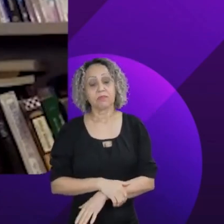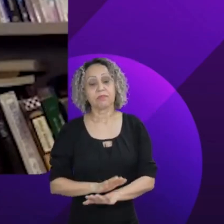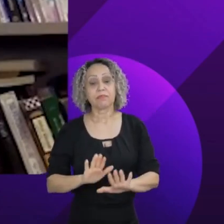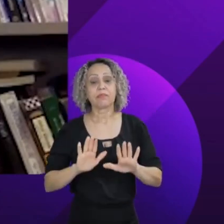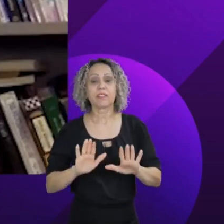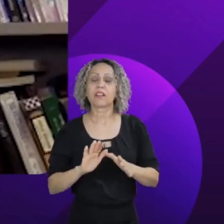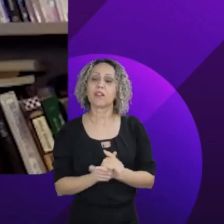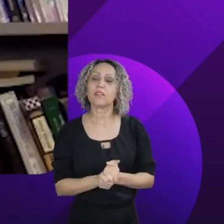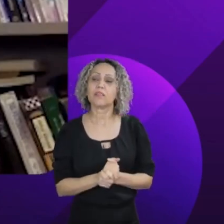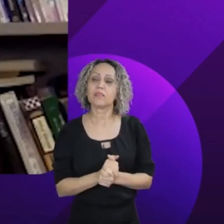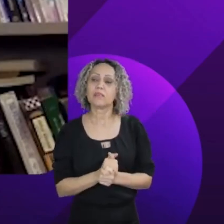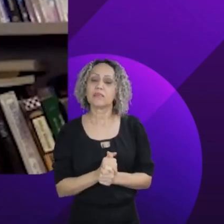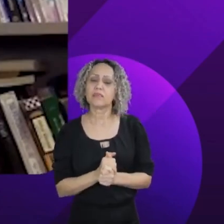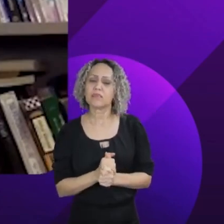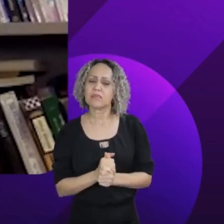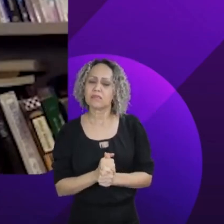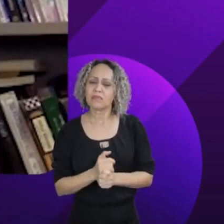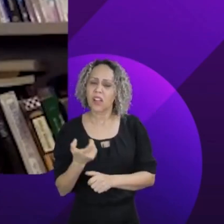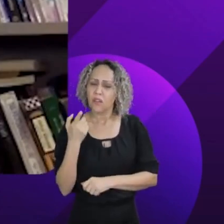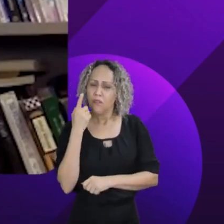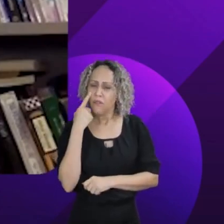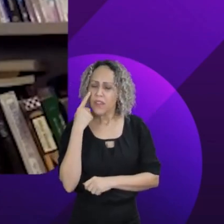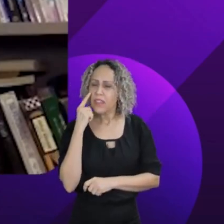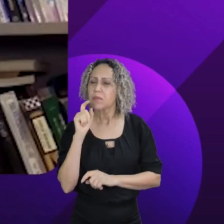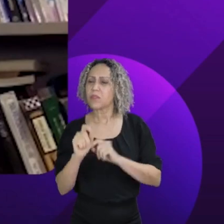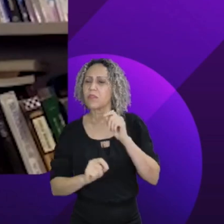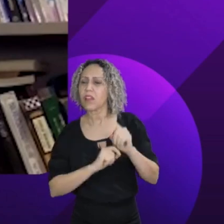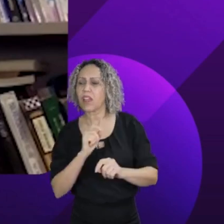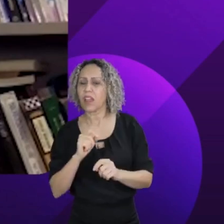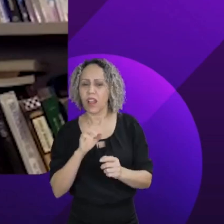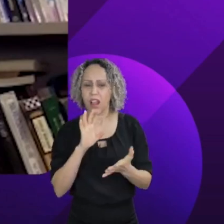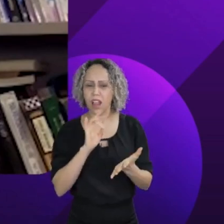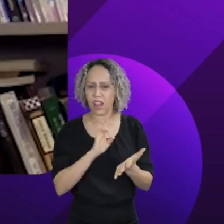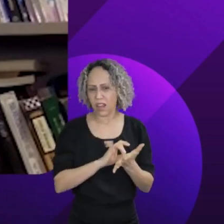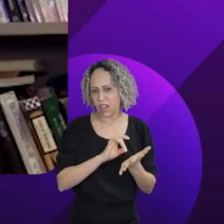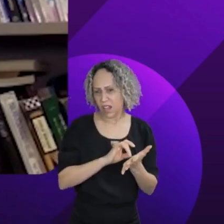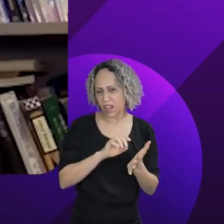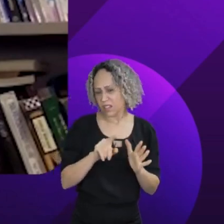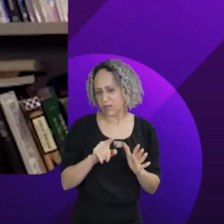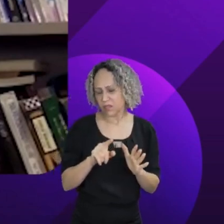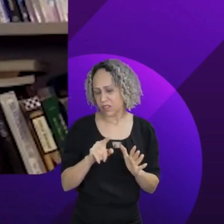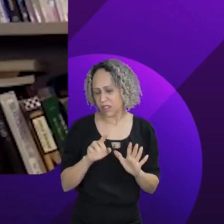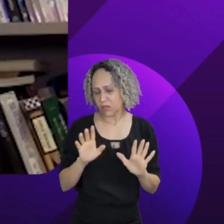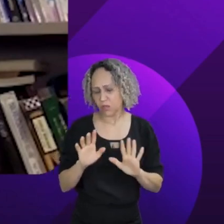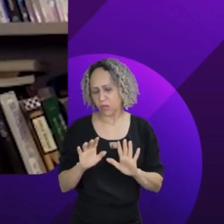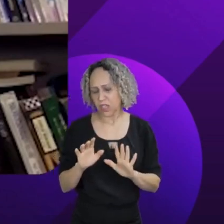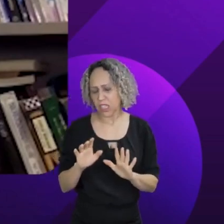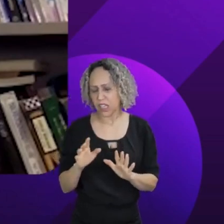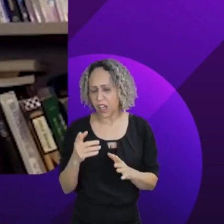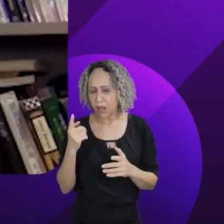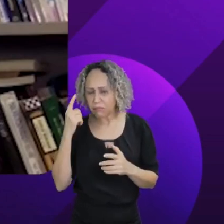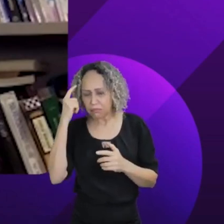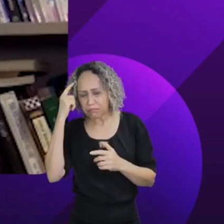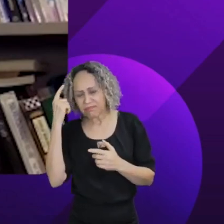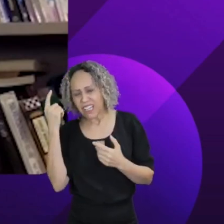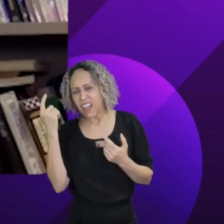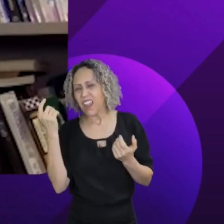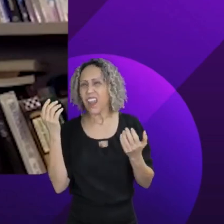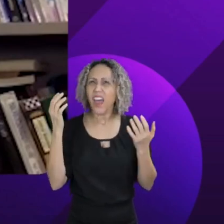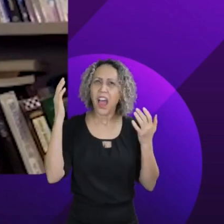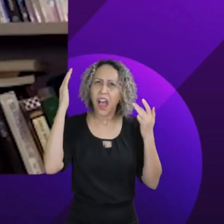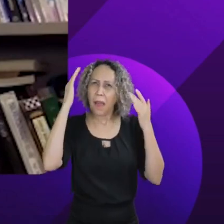Agora, verifique sempre a realidade para ver se você não está fantasiando alguma coisa, né?